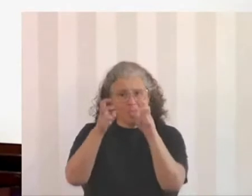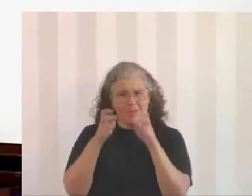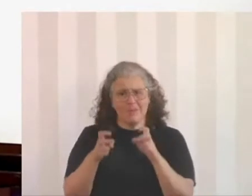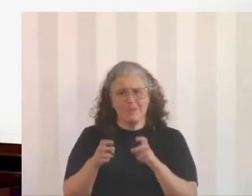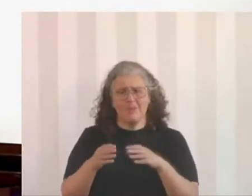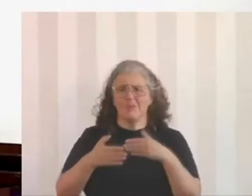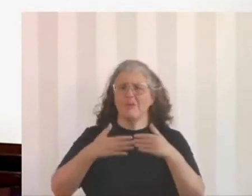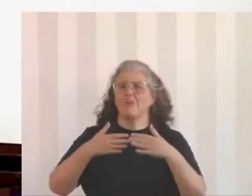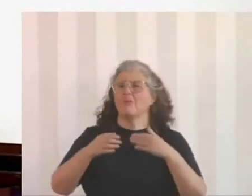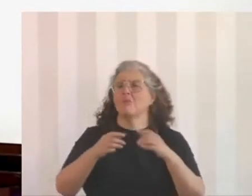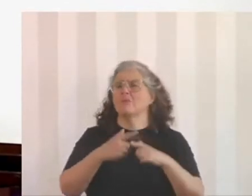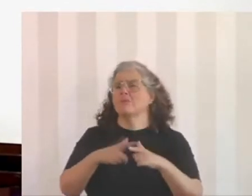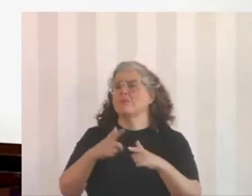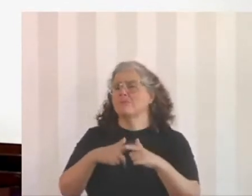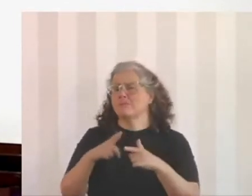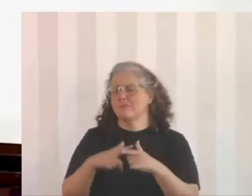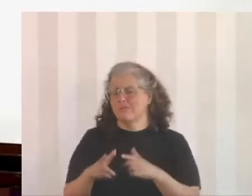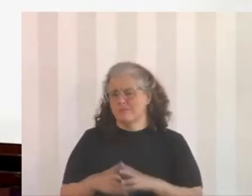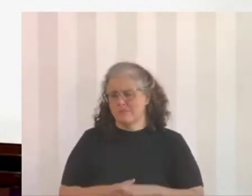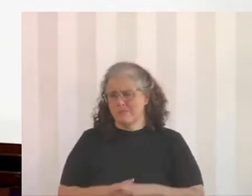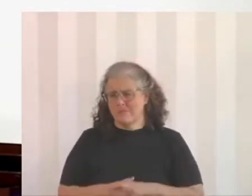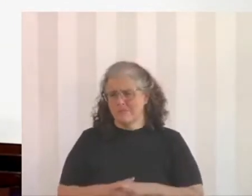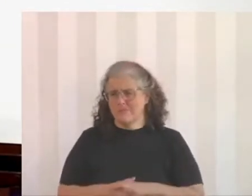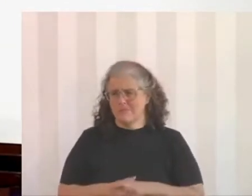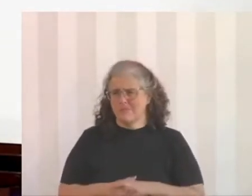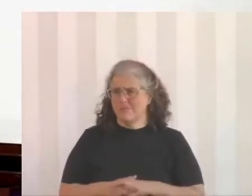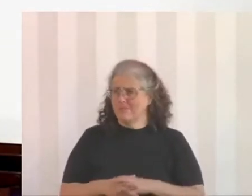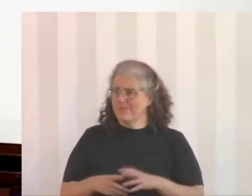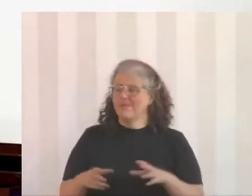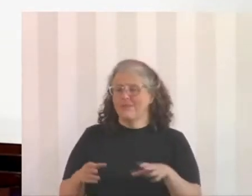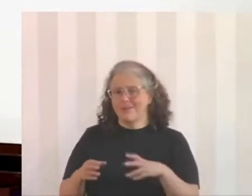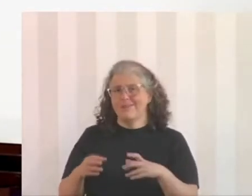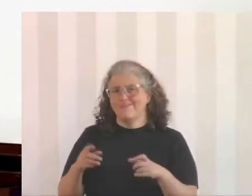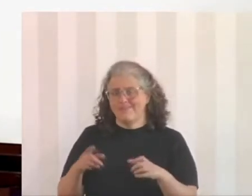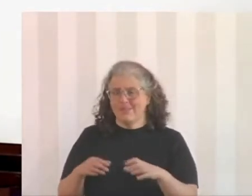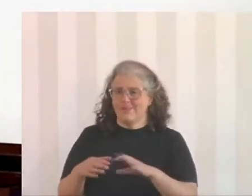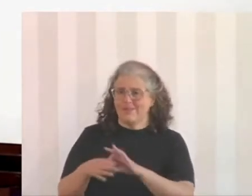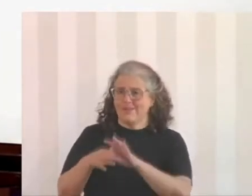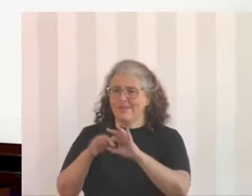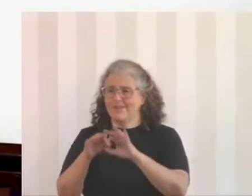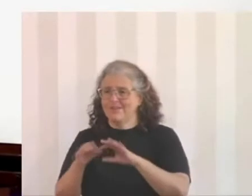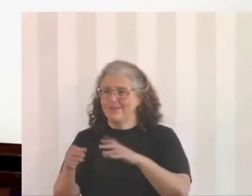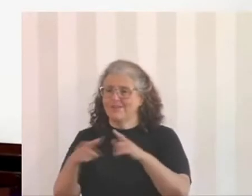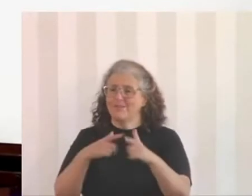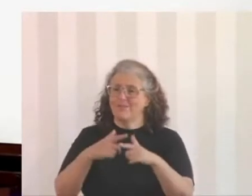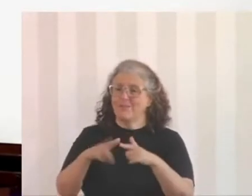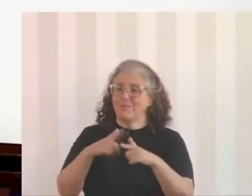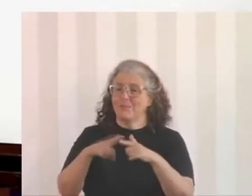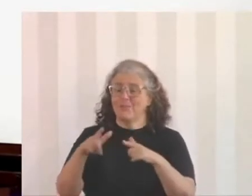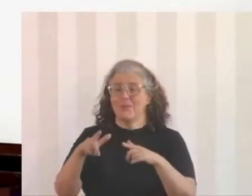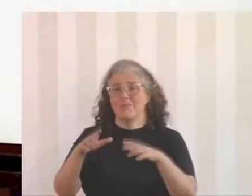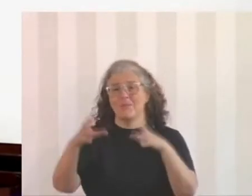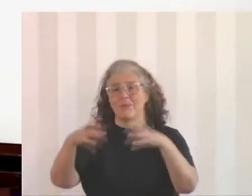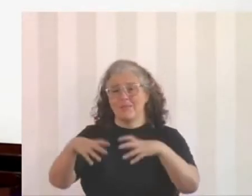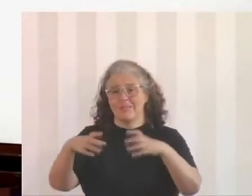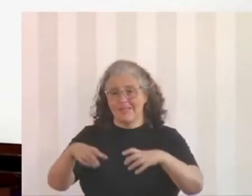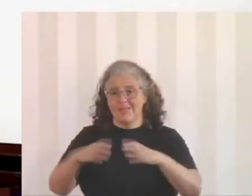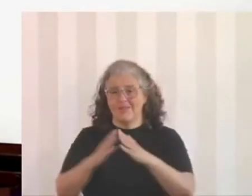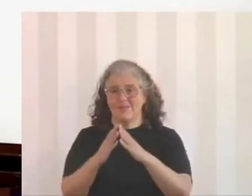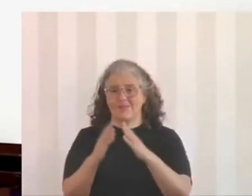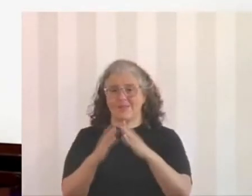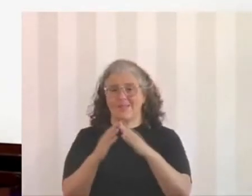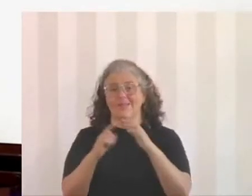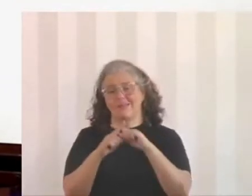ressaltando ali no convívio da igreja. Ele diz: olha,